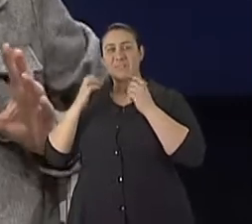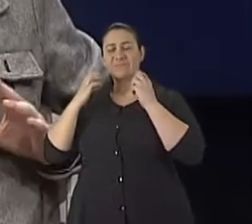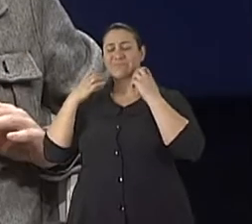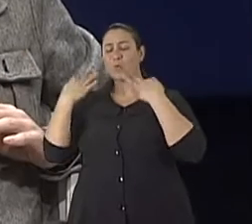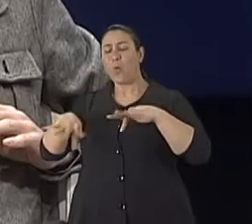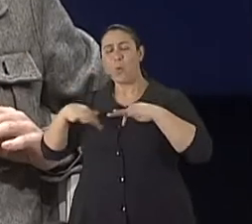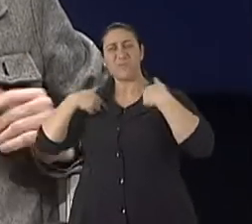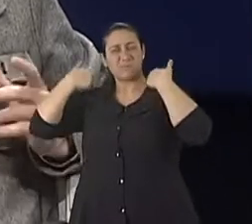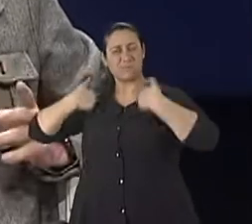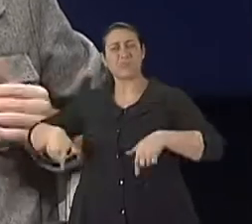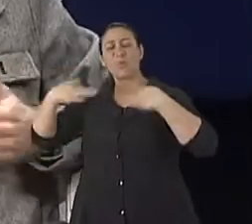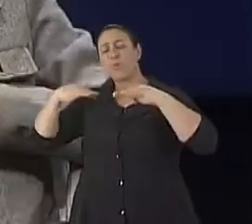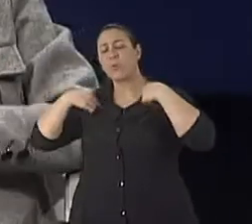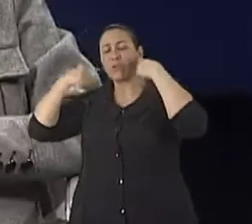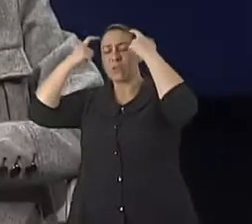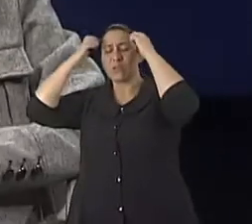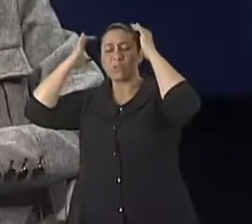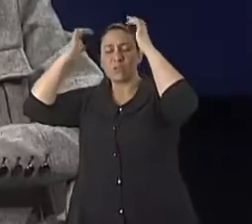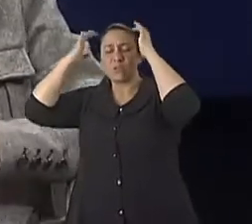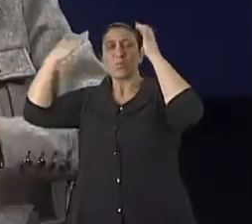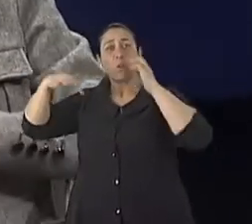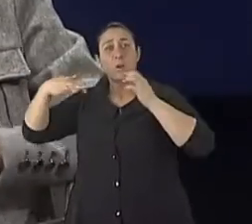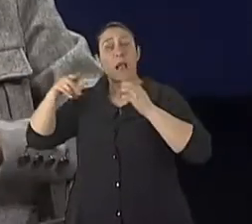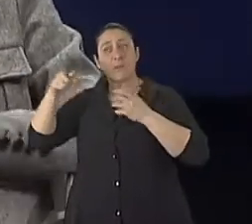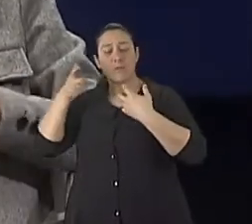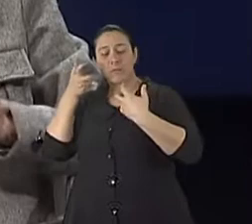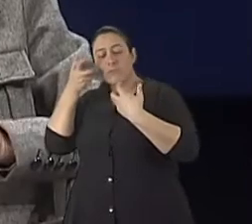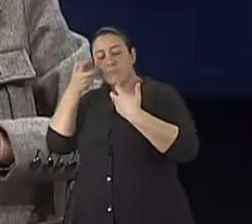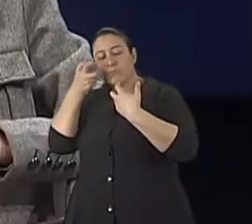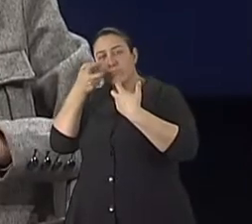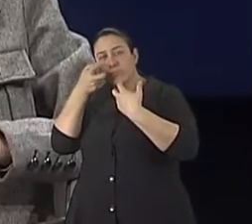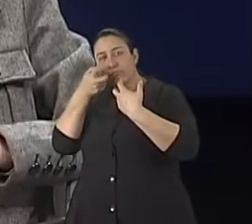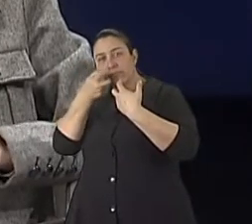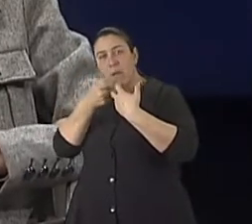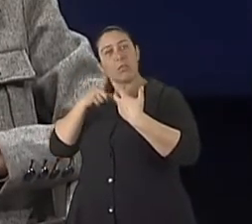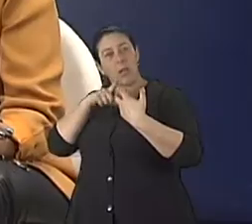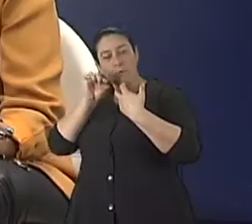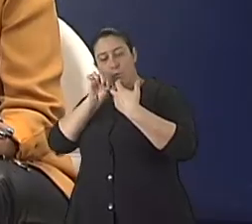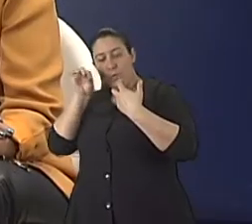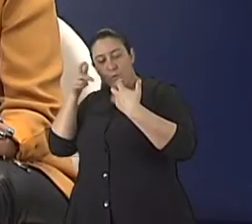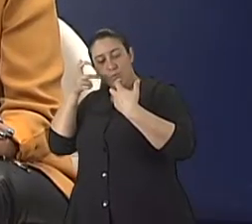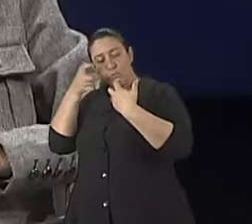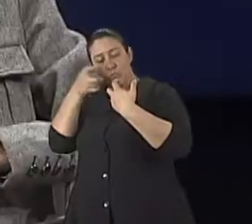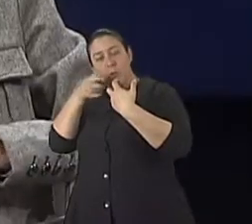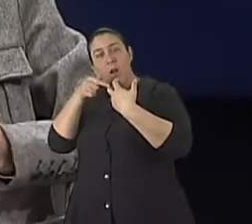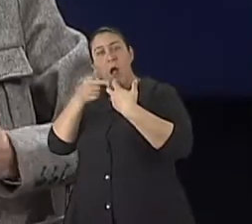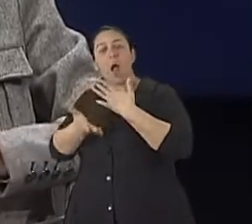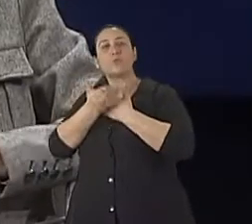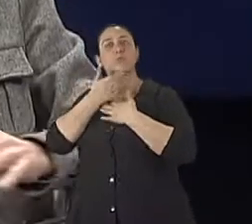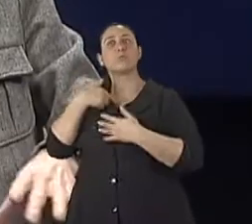o paciente fica com o problema mas ele fica sem sentir porque digamos aquele nervoso está neste feriado mas isso é um grande benefício